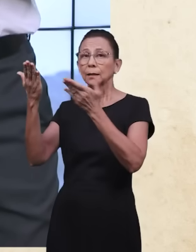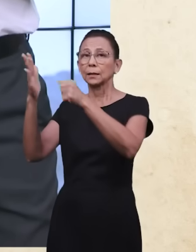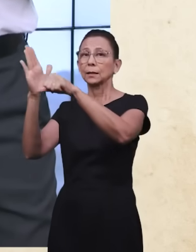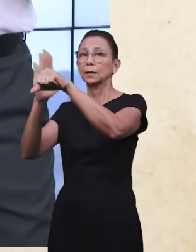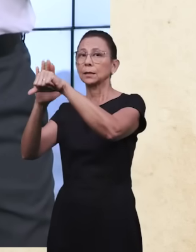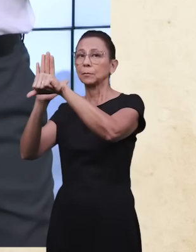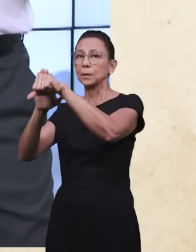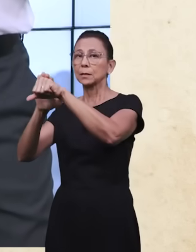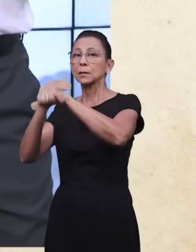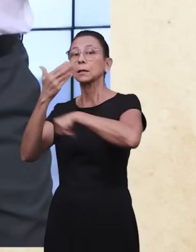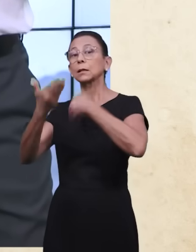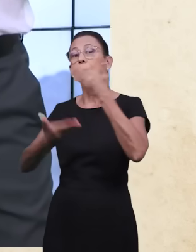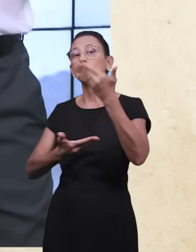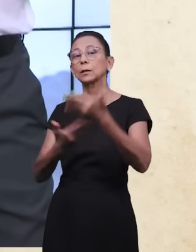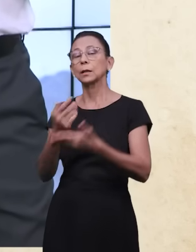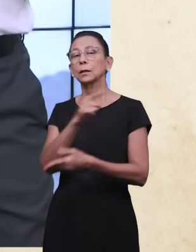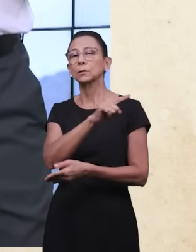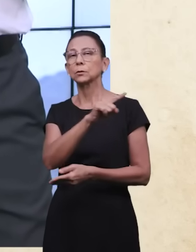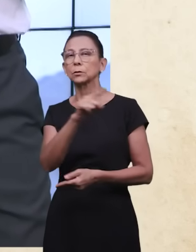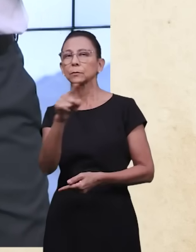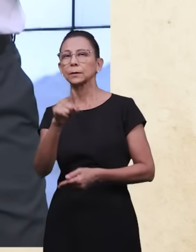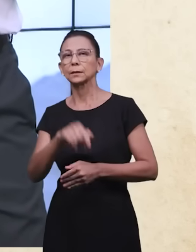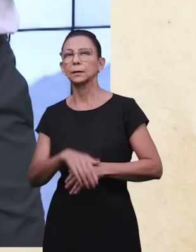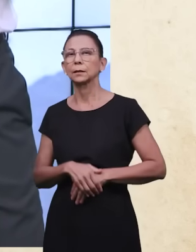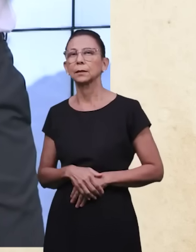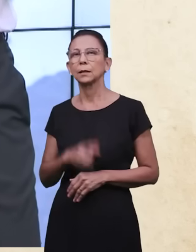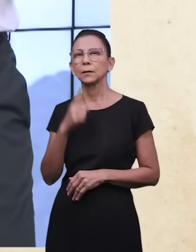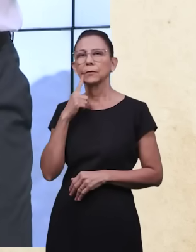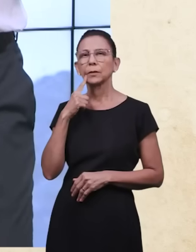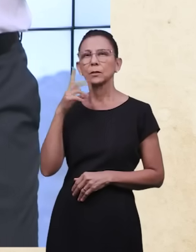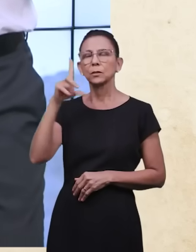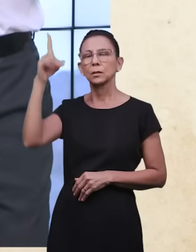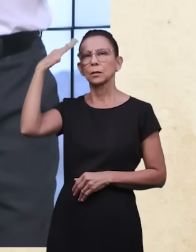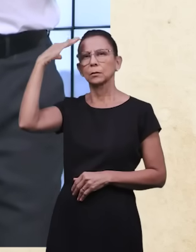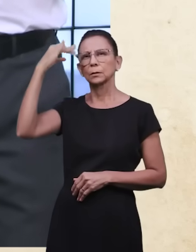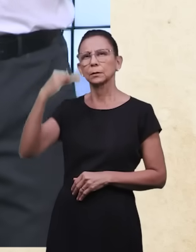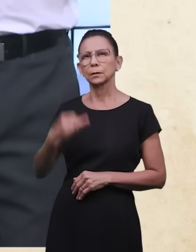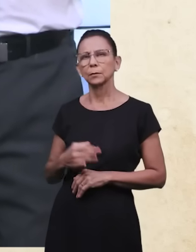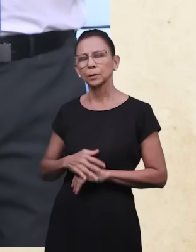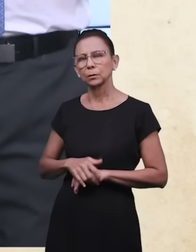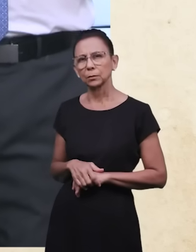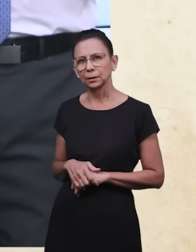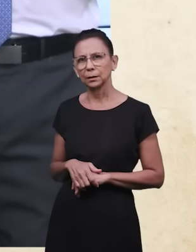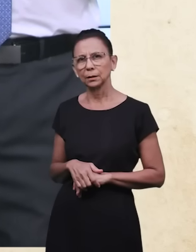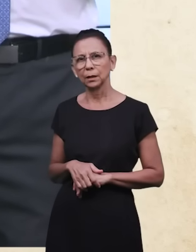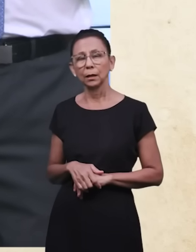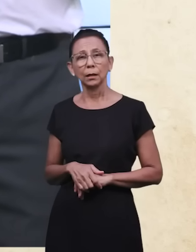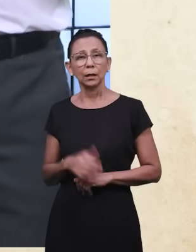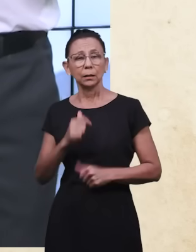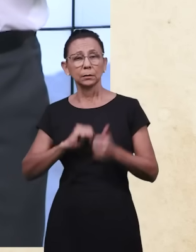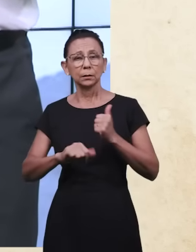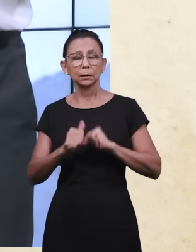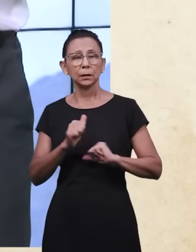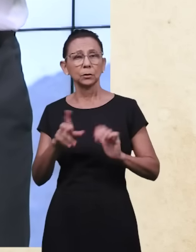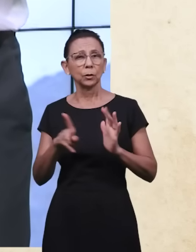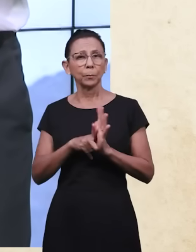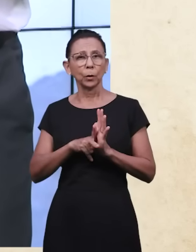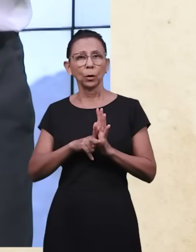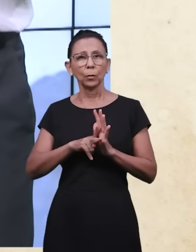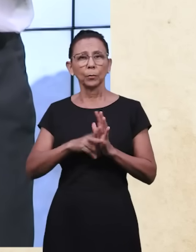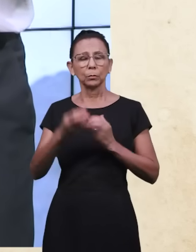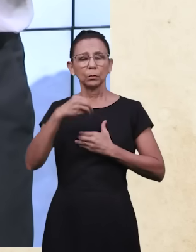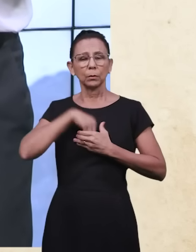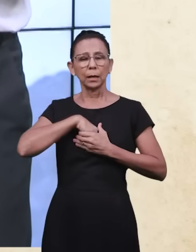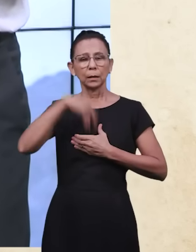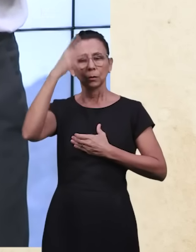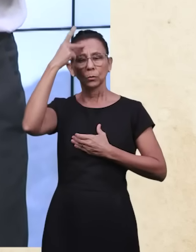de vós. Veja a sabedoria de Deus e como a ansiedade faz parte da natureza humana. Este versículo não está em